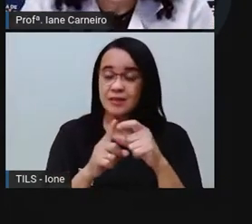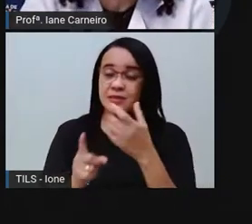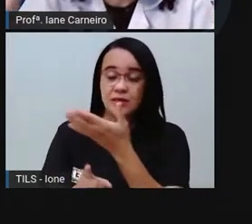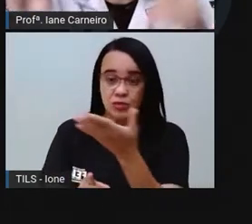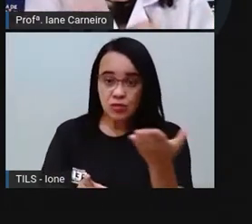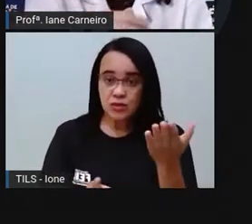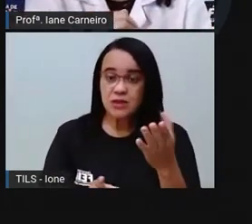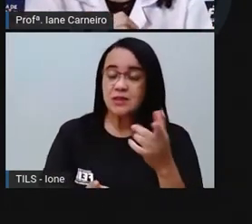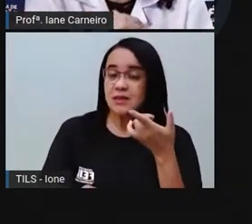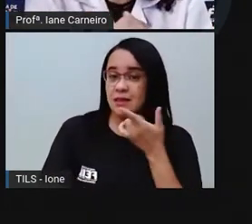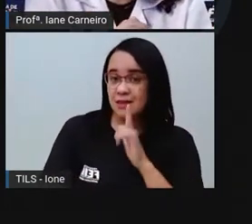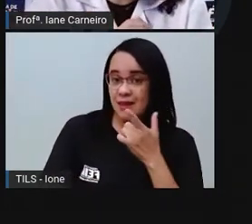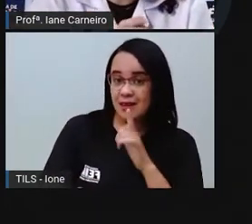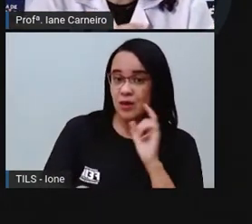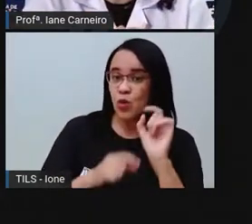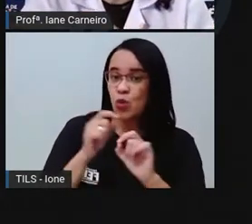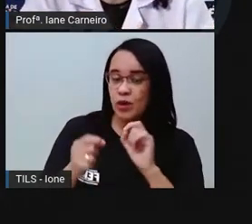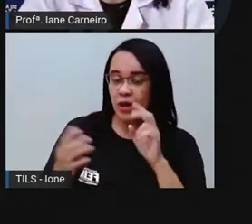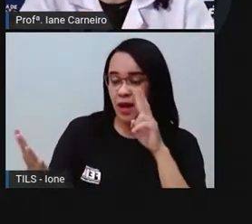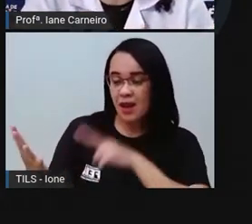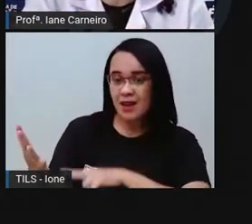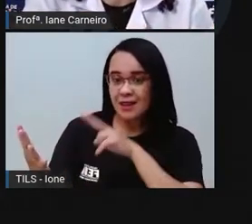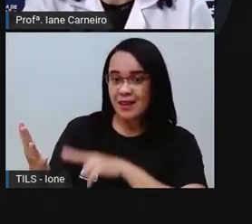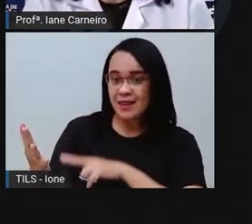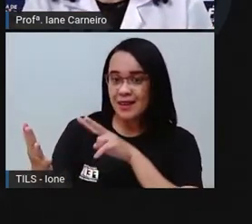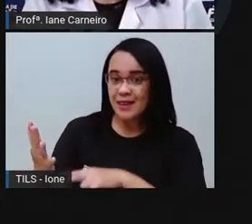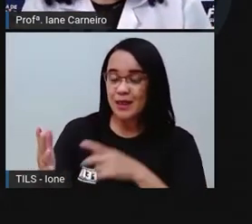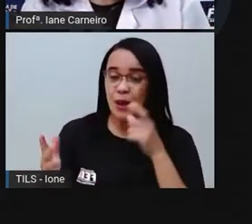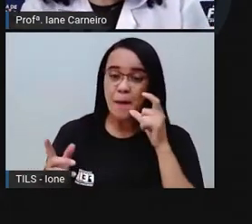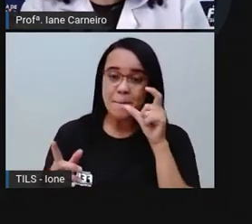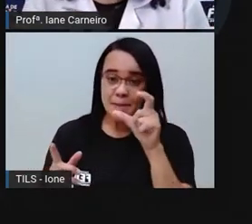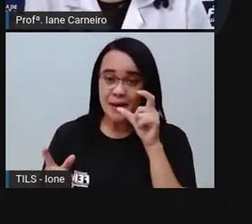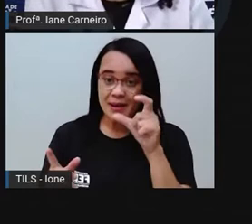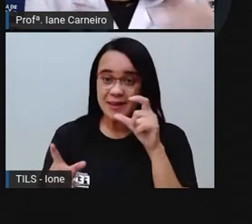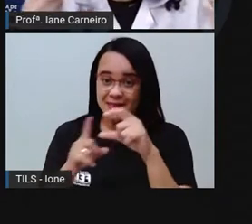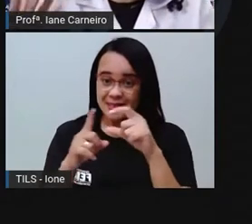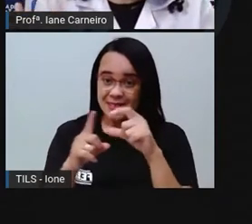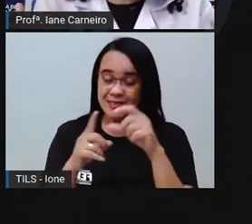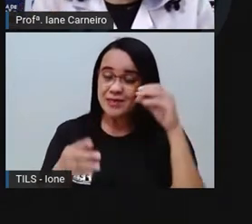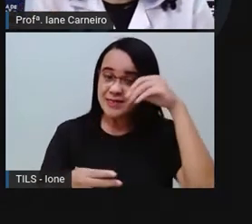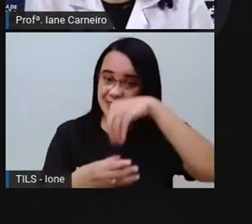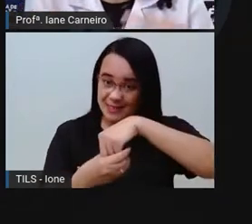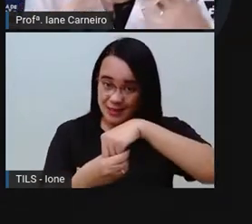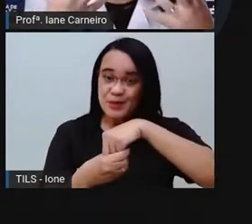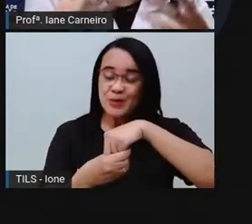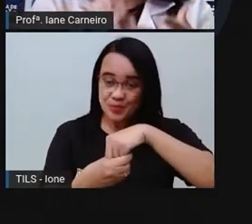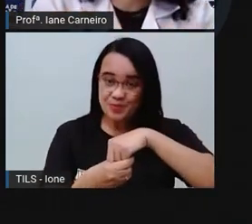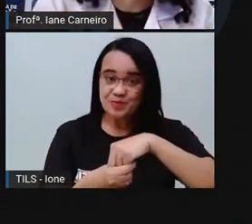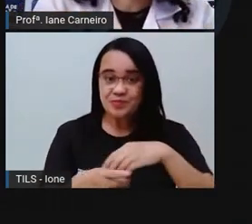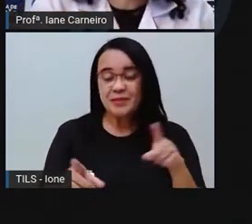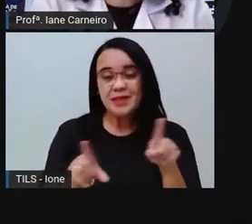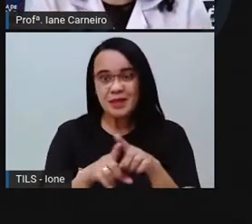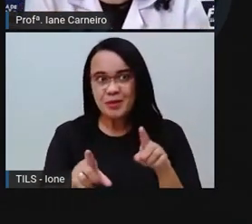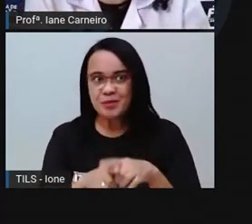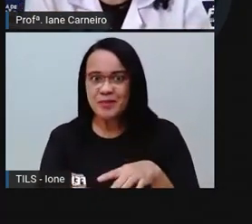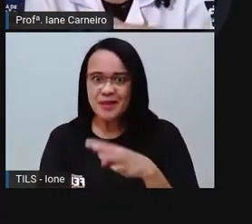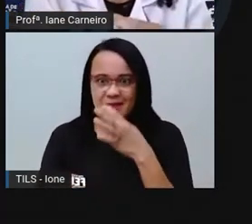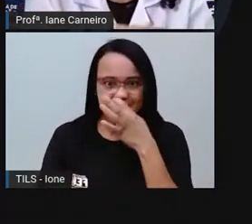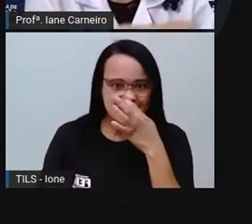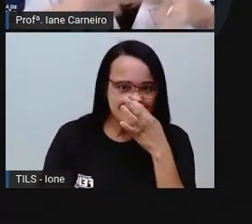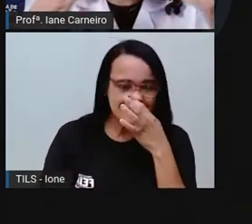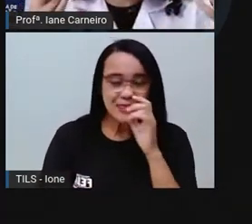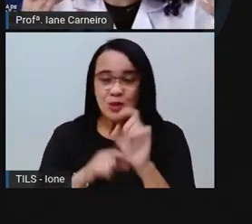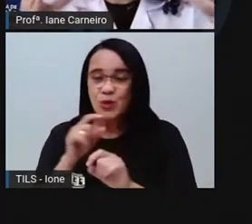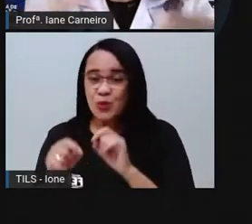consigam ler né e localizar palavras nela Além disso vocês vão apreciar não é uma brincadeira Popular